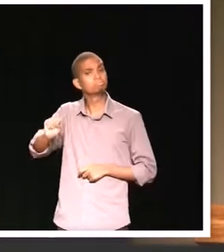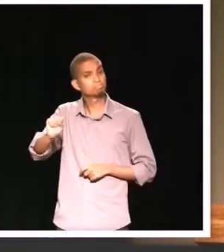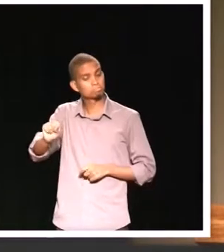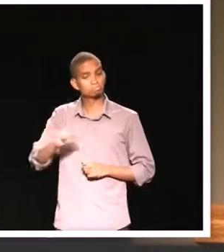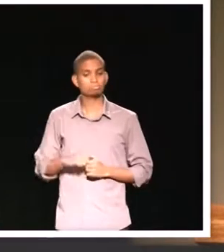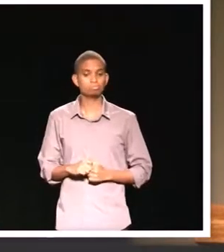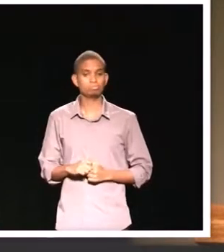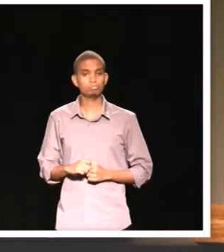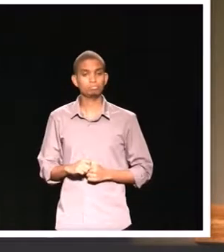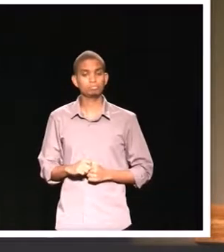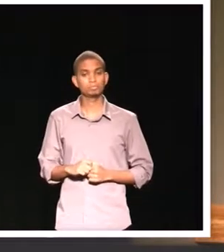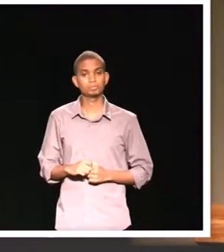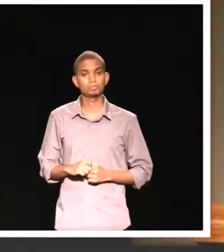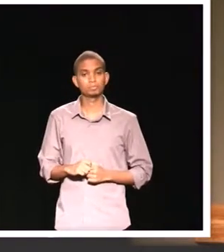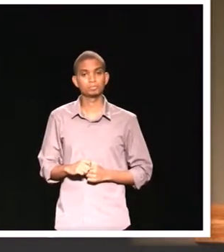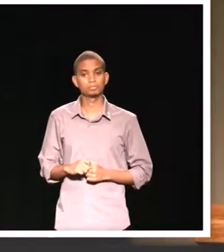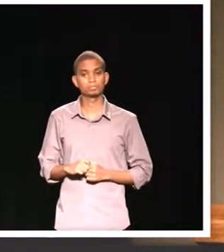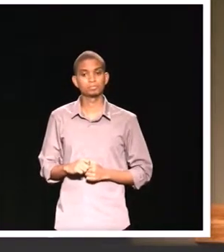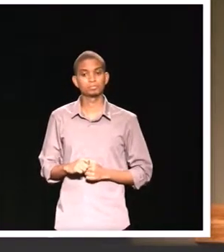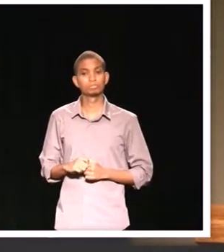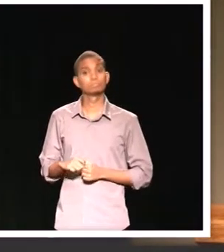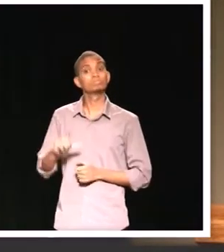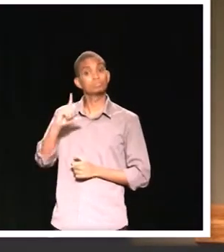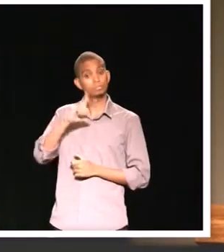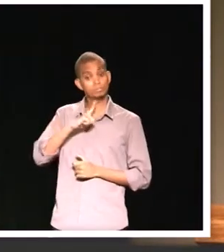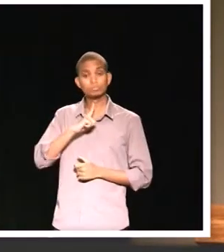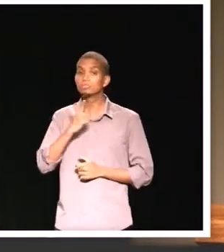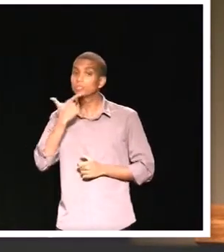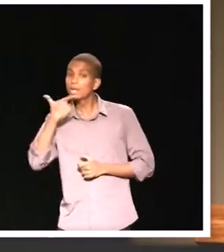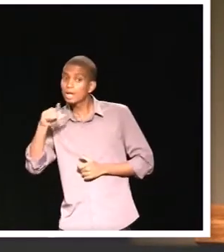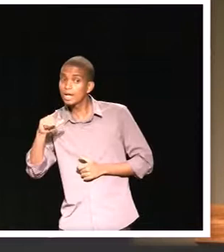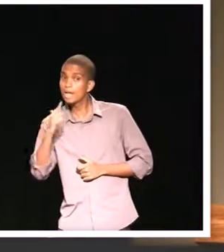com outros a línguas particulares.